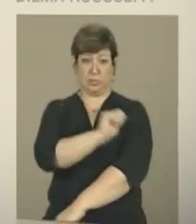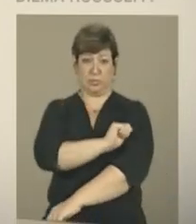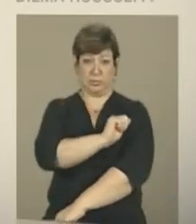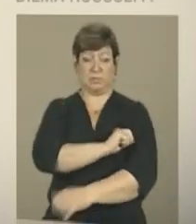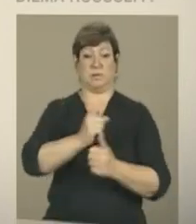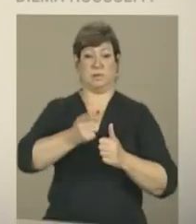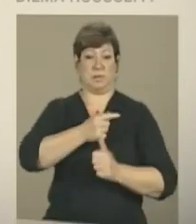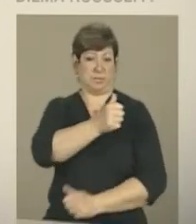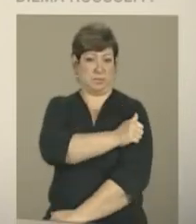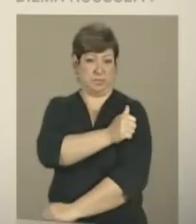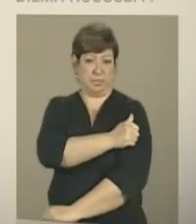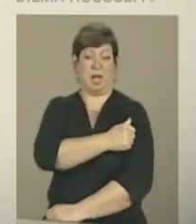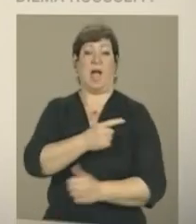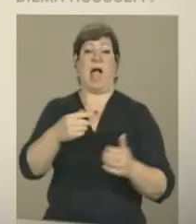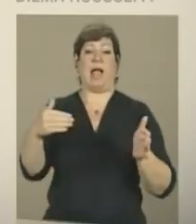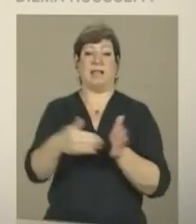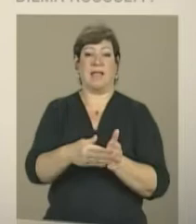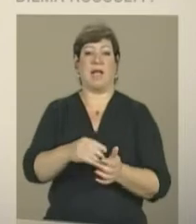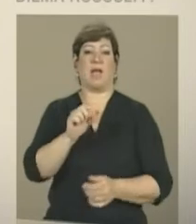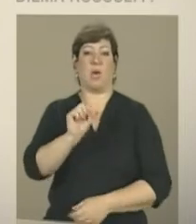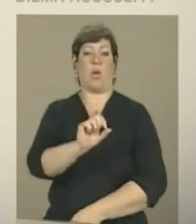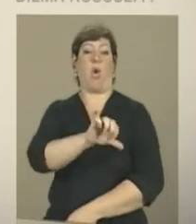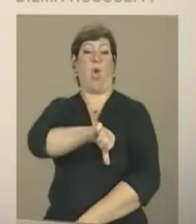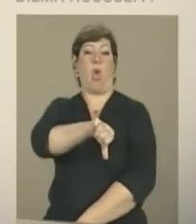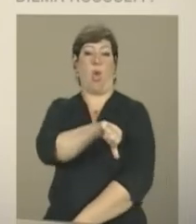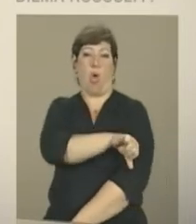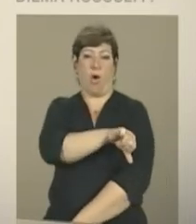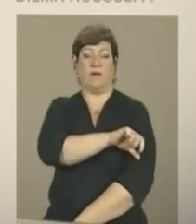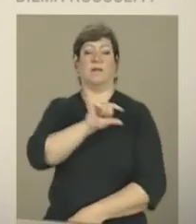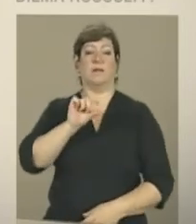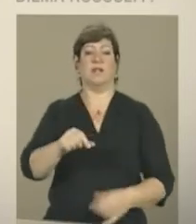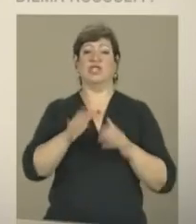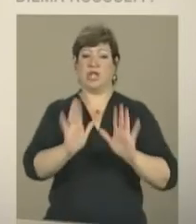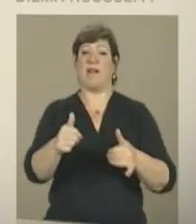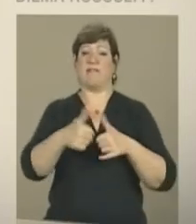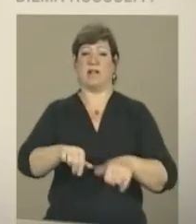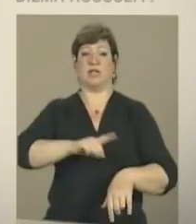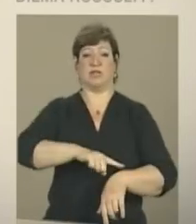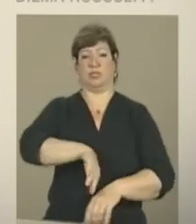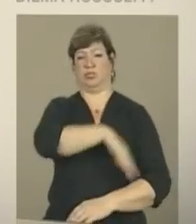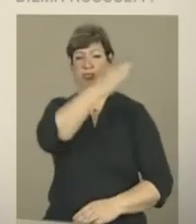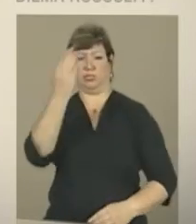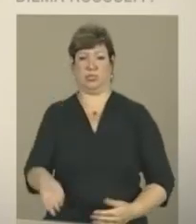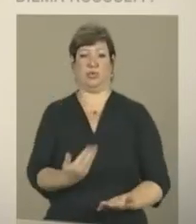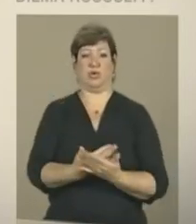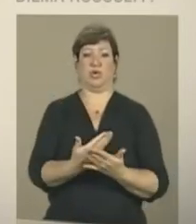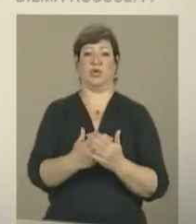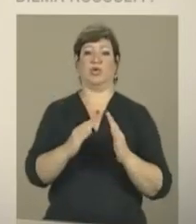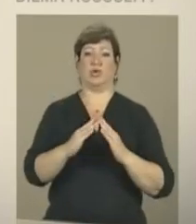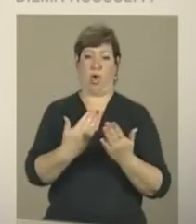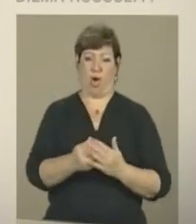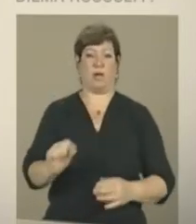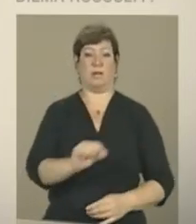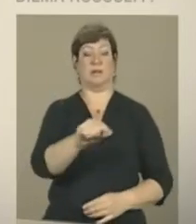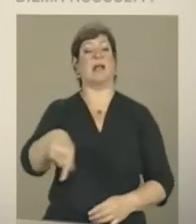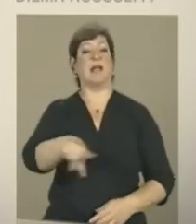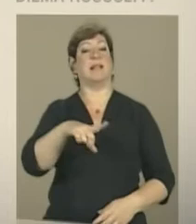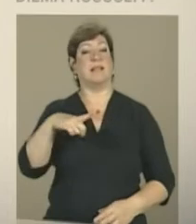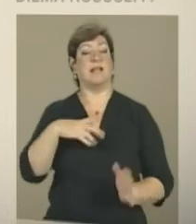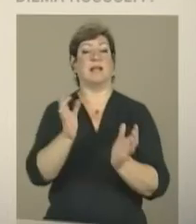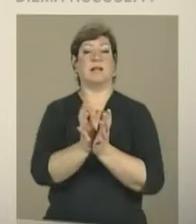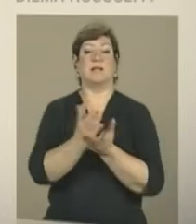do 1º ao 9º ano hoje já ficam na escola o dia todo eles participam de atividades orientadas